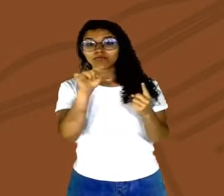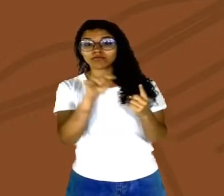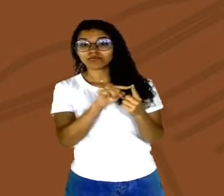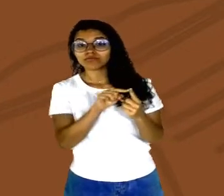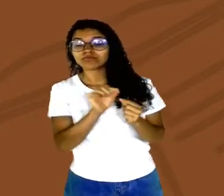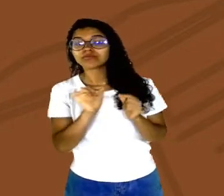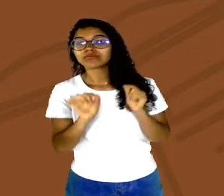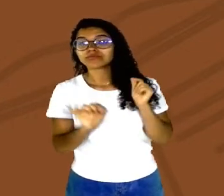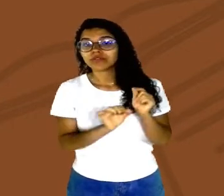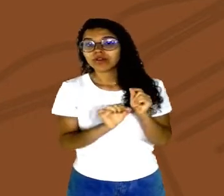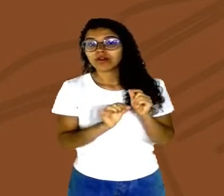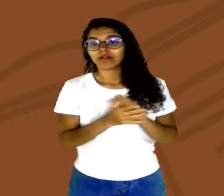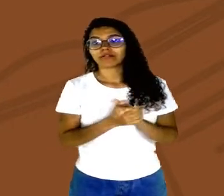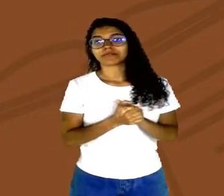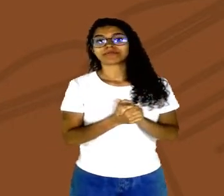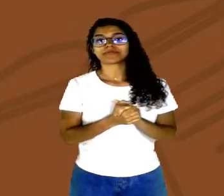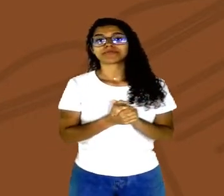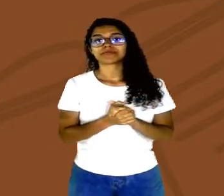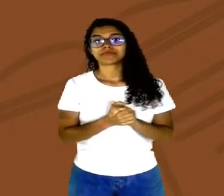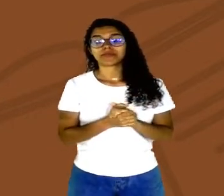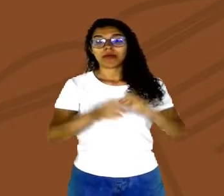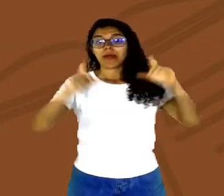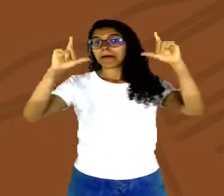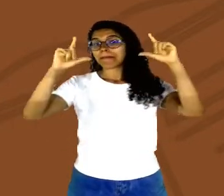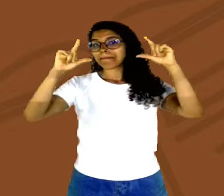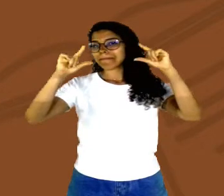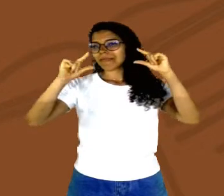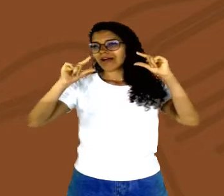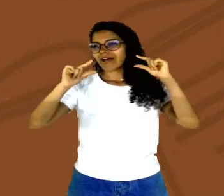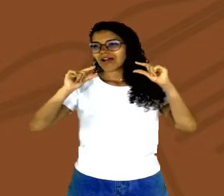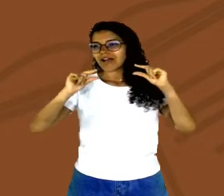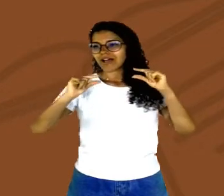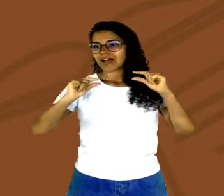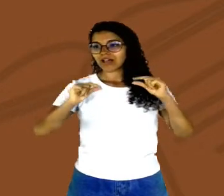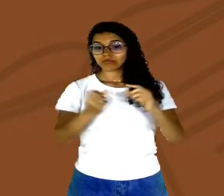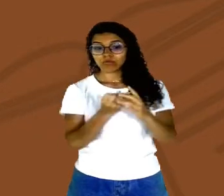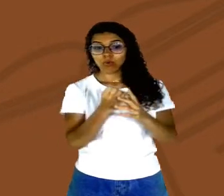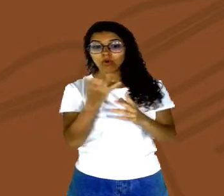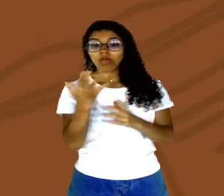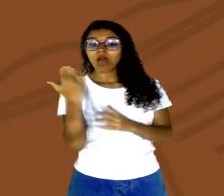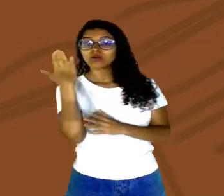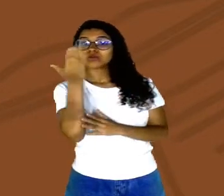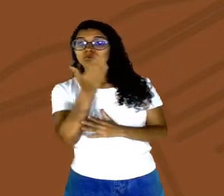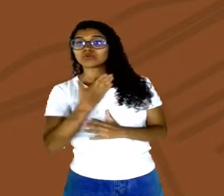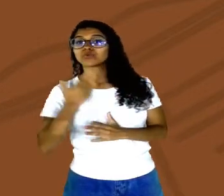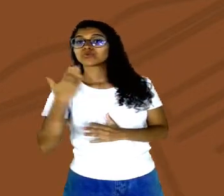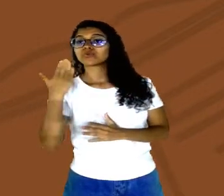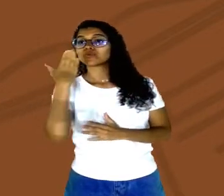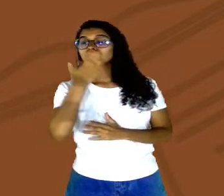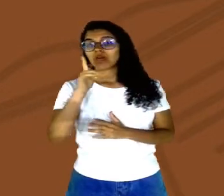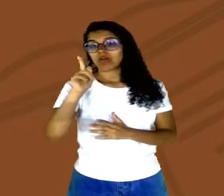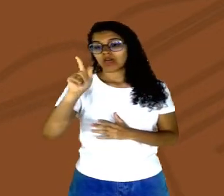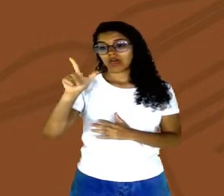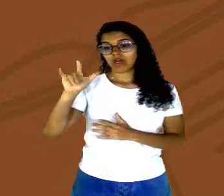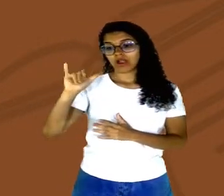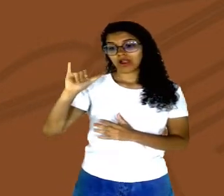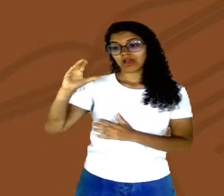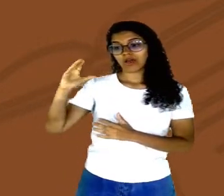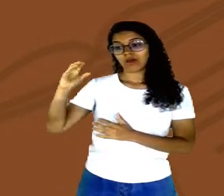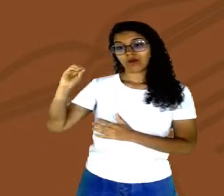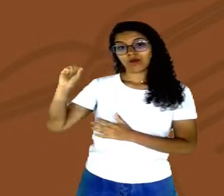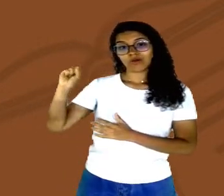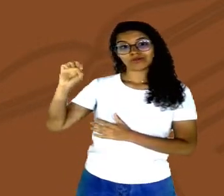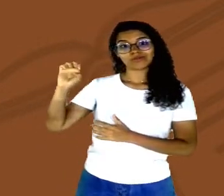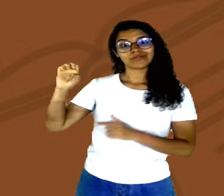função, basicamente, de diminuir a quantidade de açúcar, de glicose, que é nome chique,